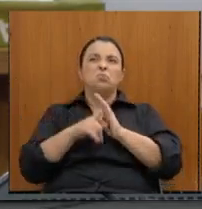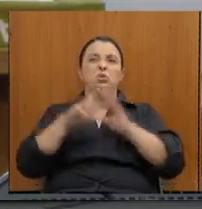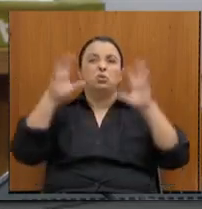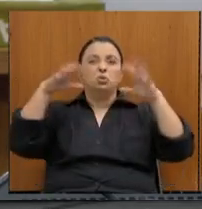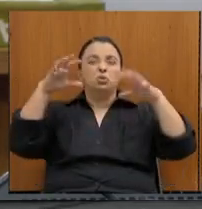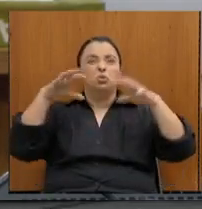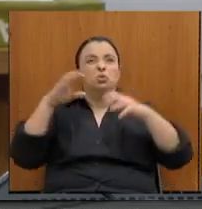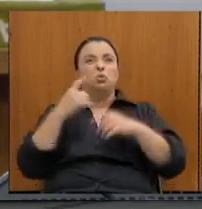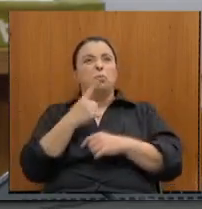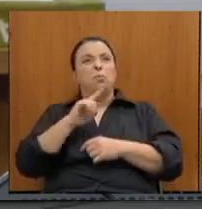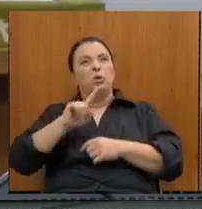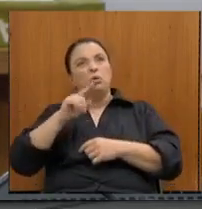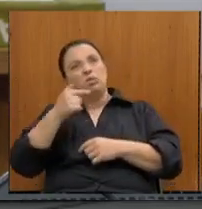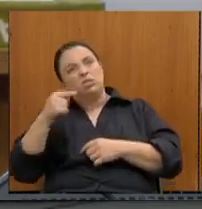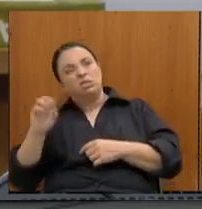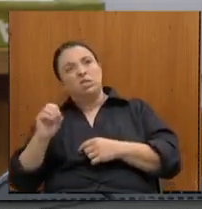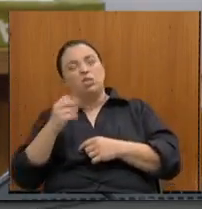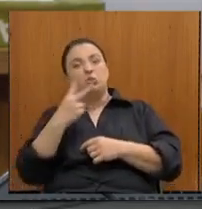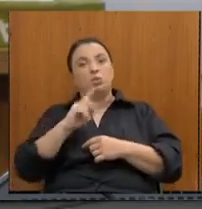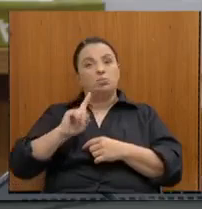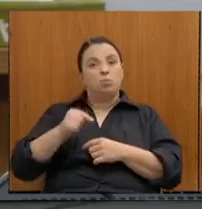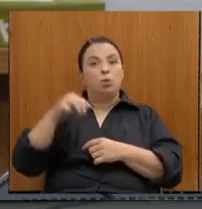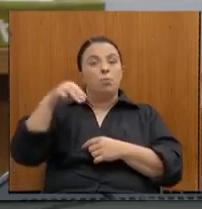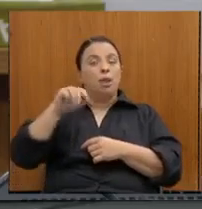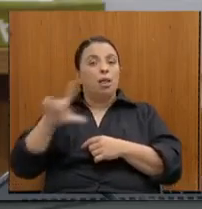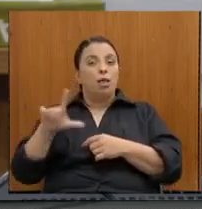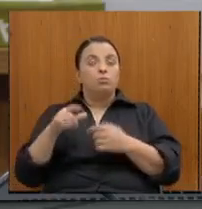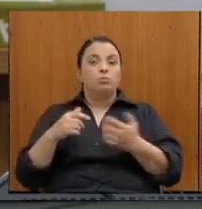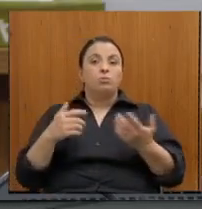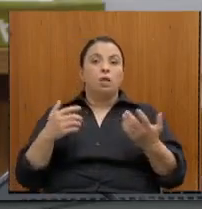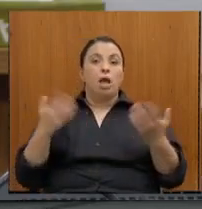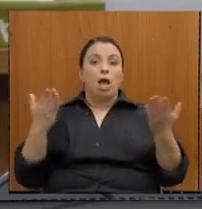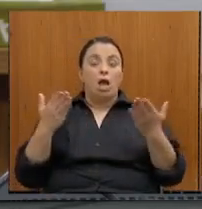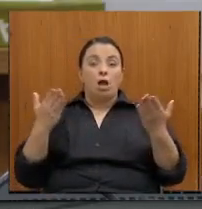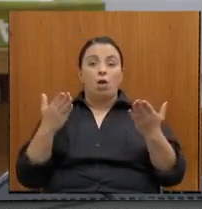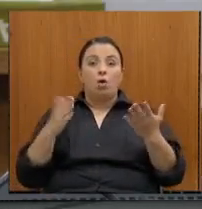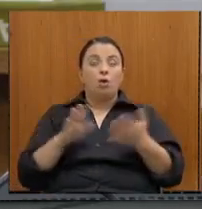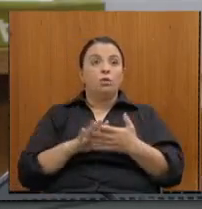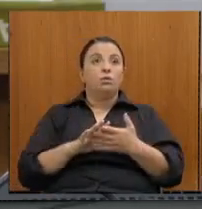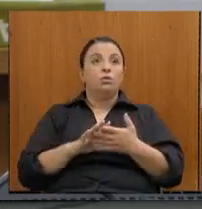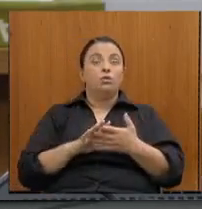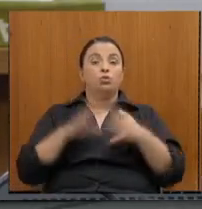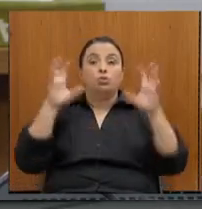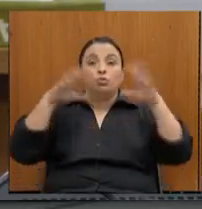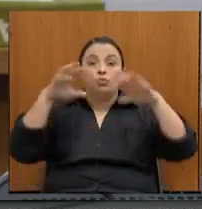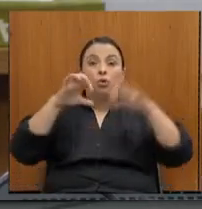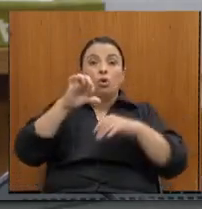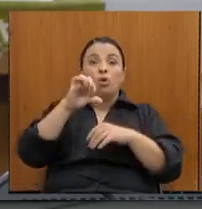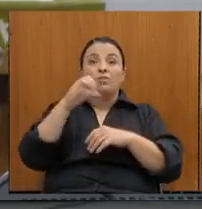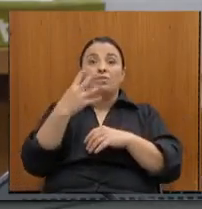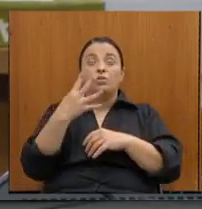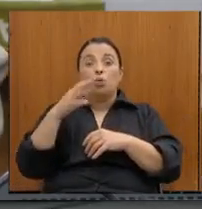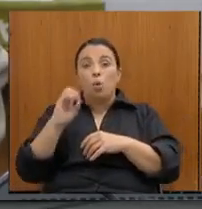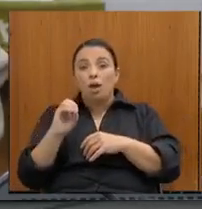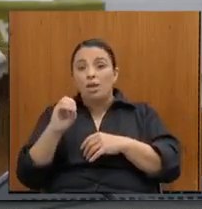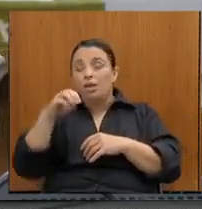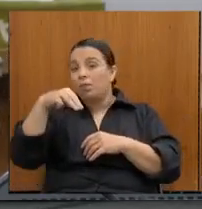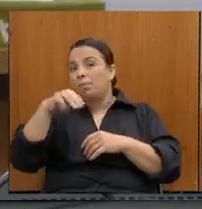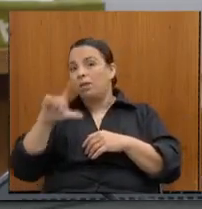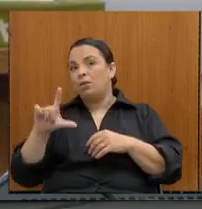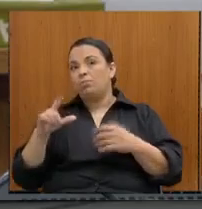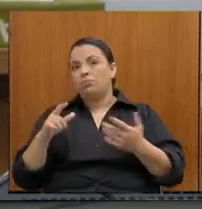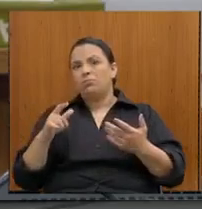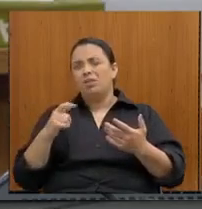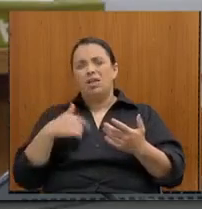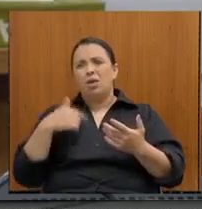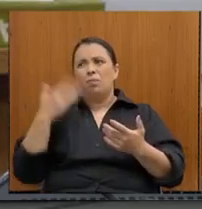na minha propriedade mas não passado não choveu não seus 40 metro a mim Eu nunca imaginei isso na minha vida